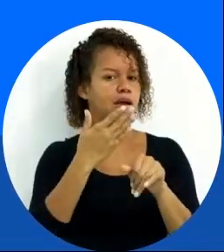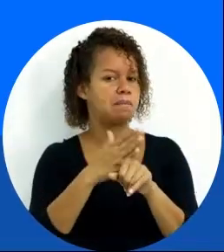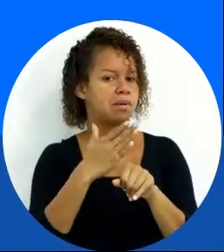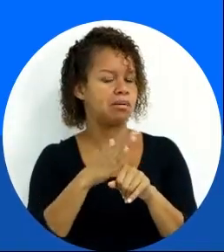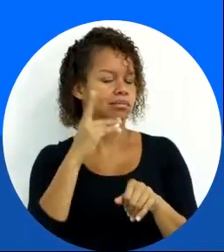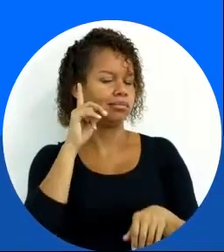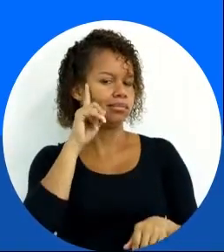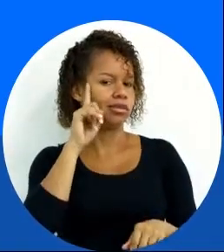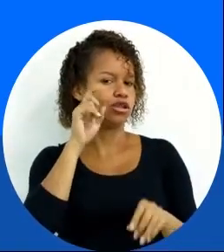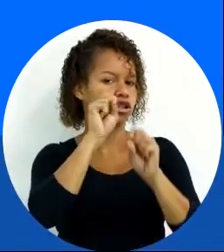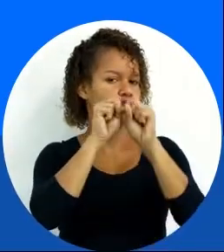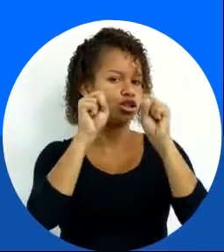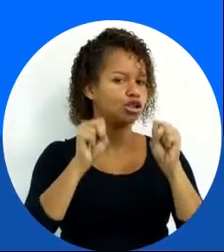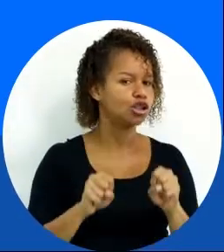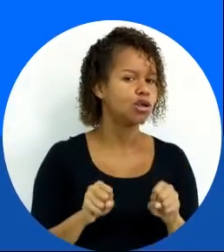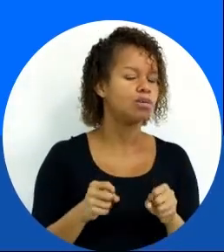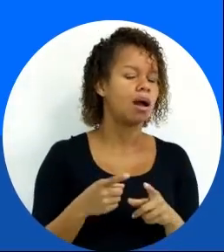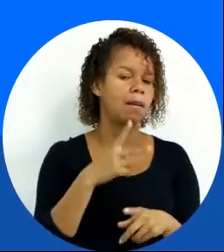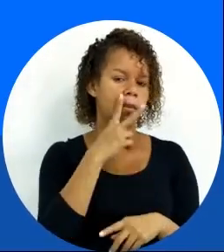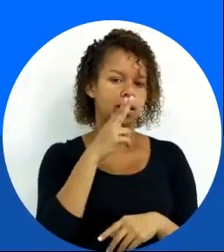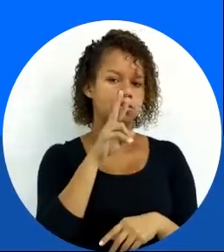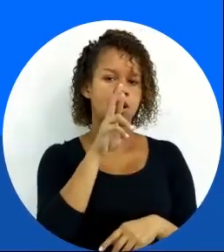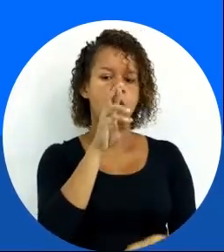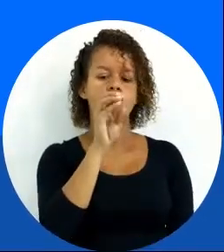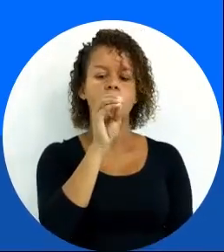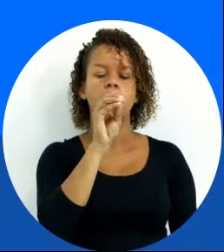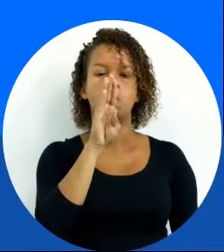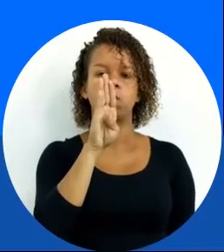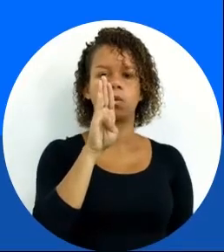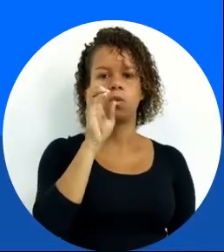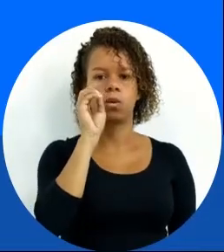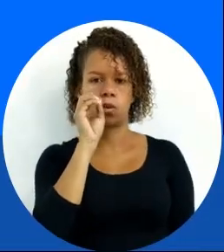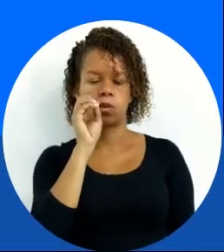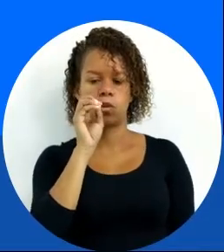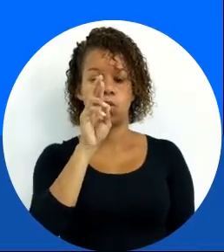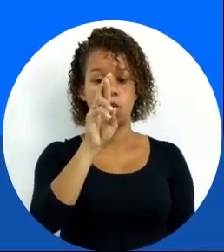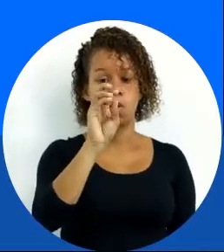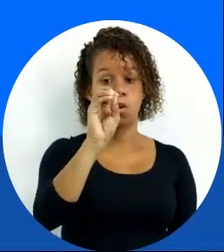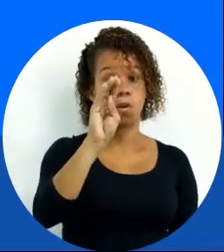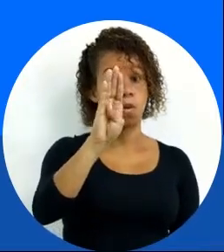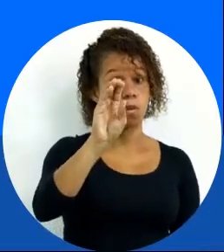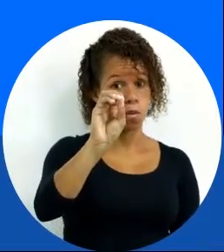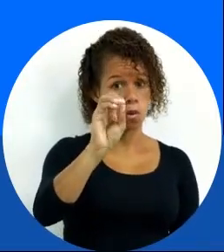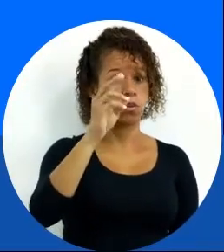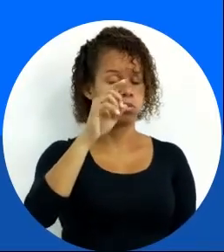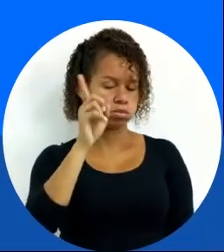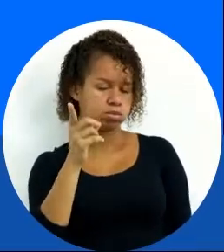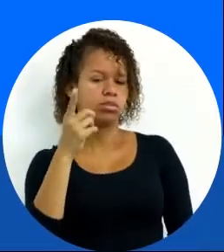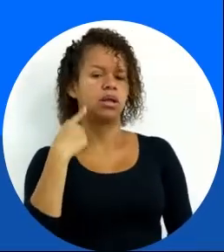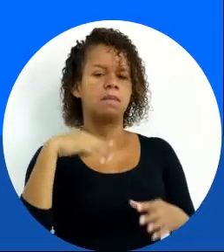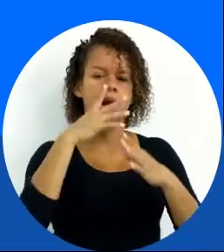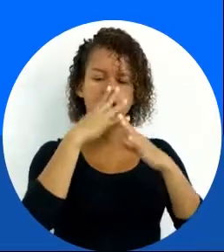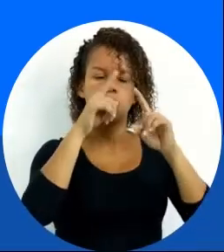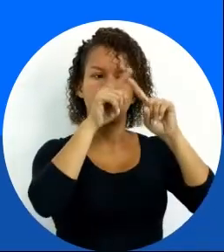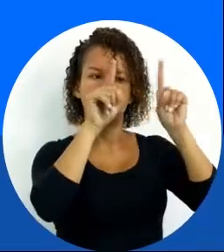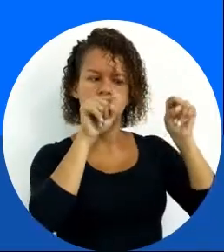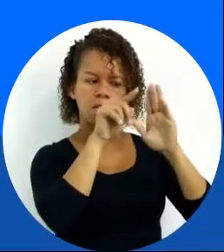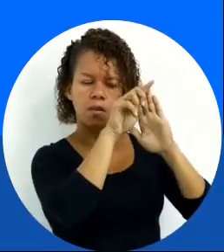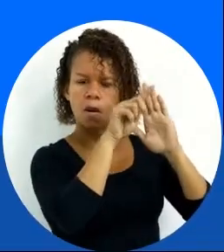sistemas eles utilizam hoje o que a gente chama de um mecanismo chamado robôs, que são, na prática, algoritmos, são programas